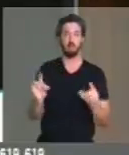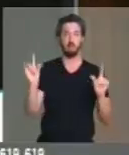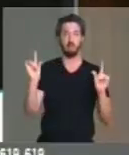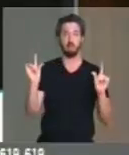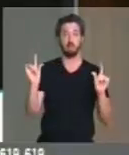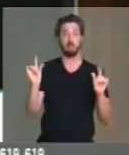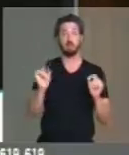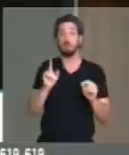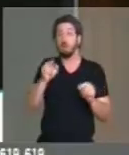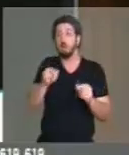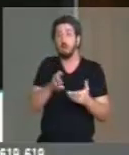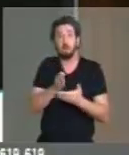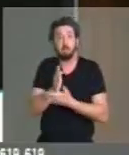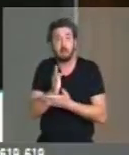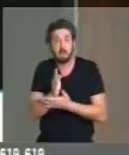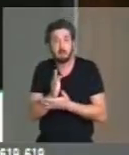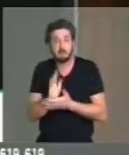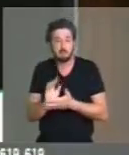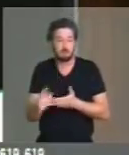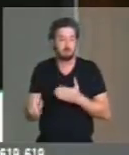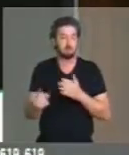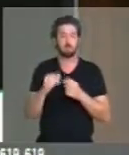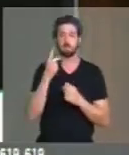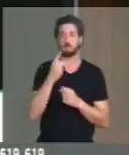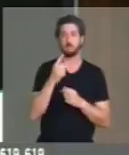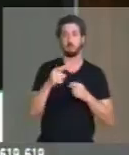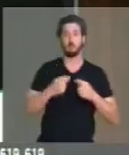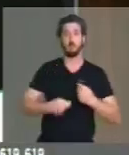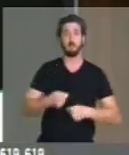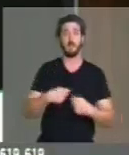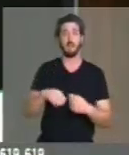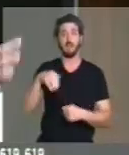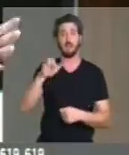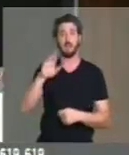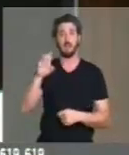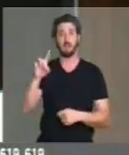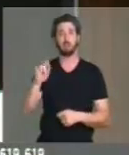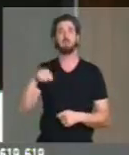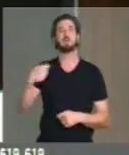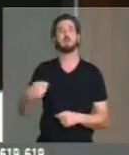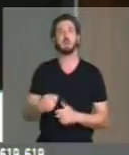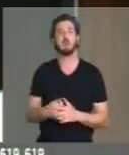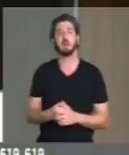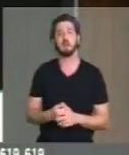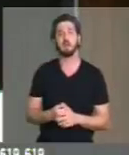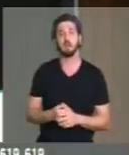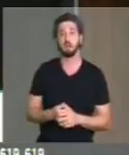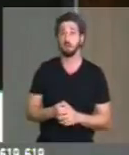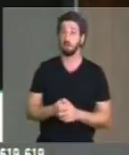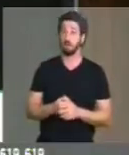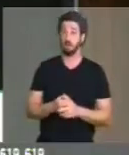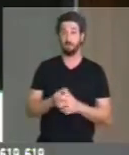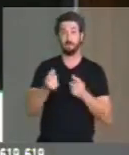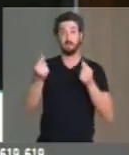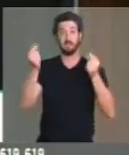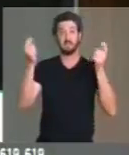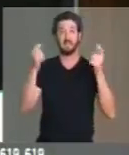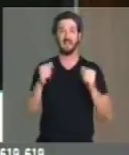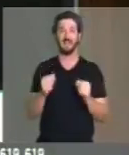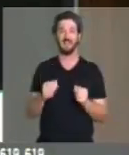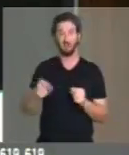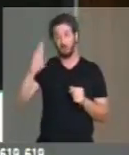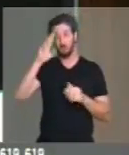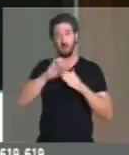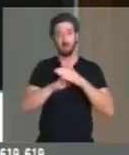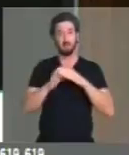São medidas aprovadas pelo chamado mercado. Quem é o mercado? O mercado financeiro.